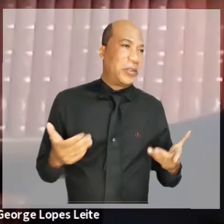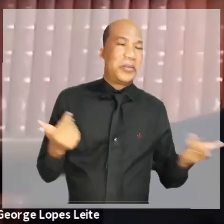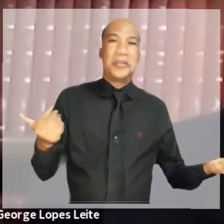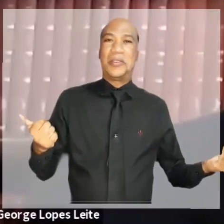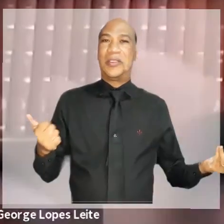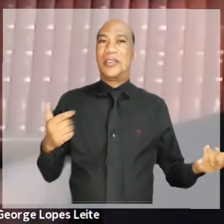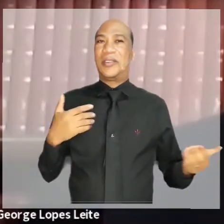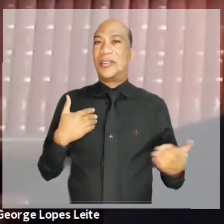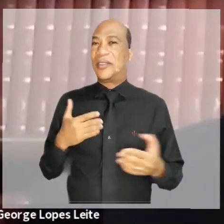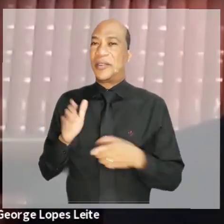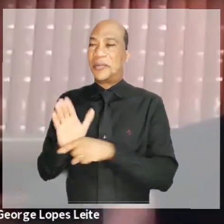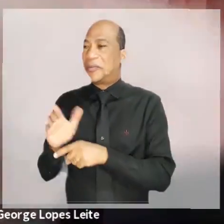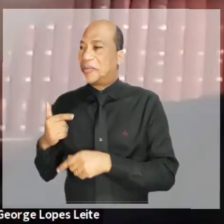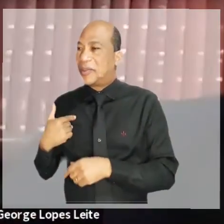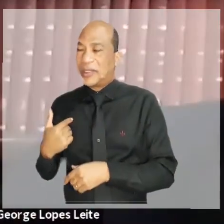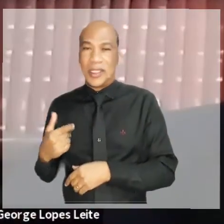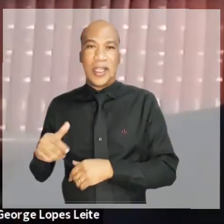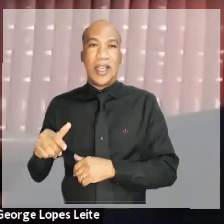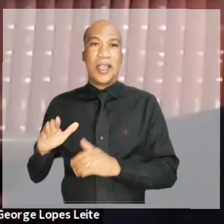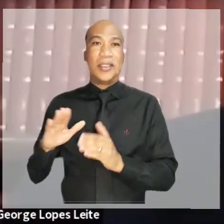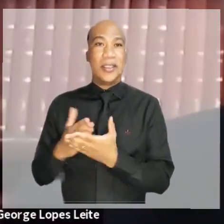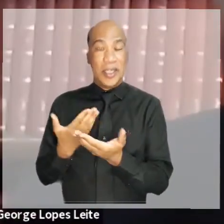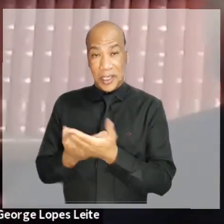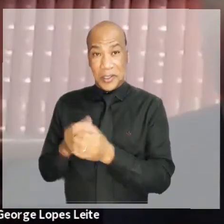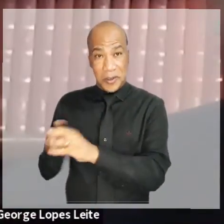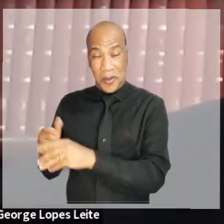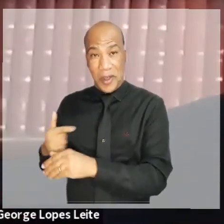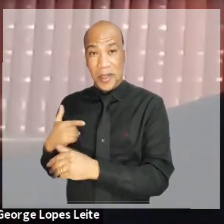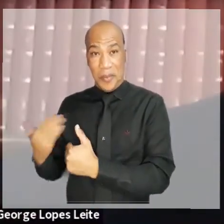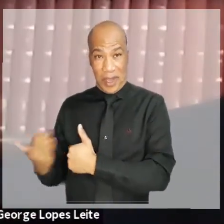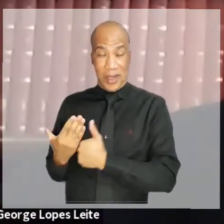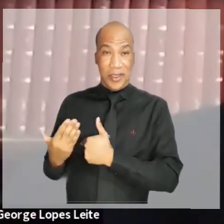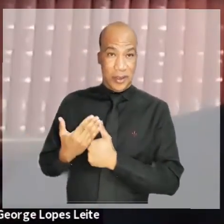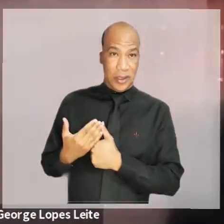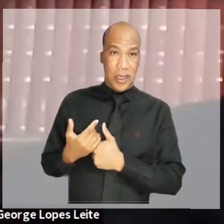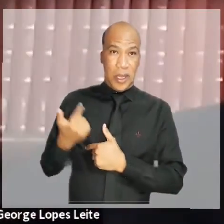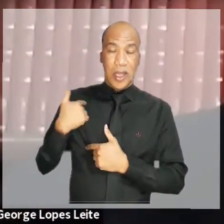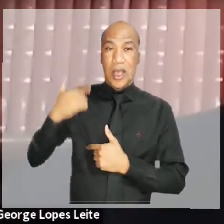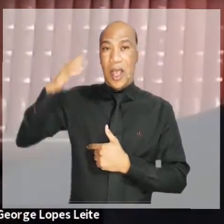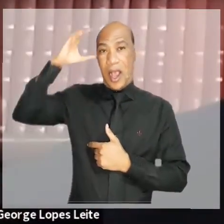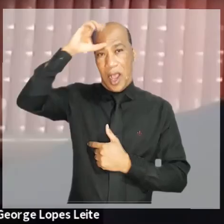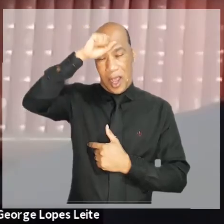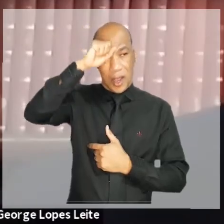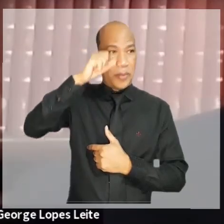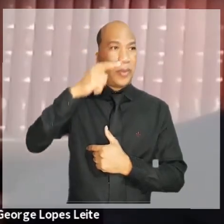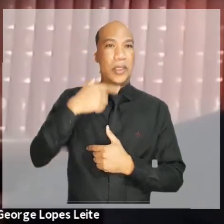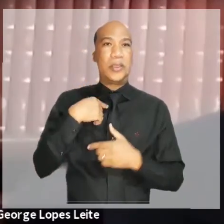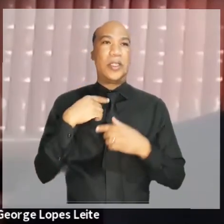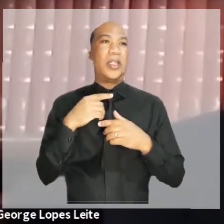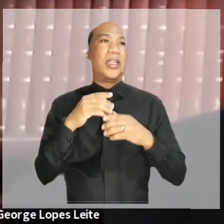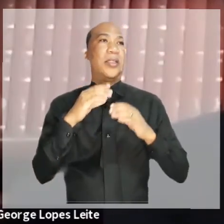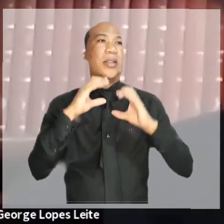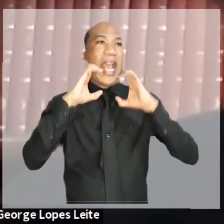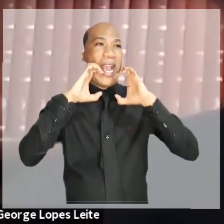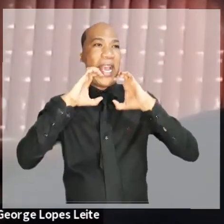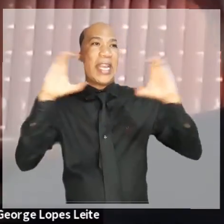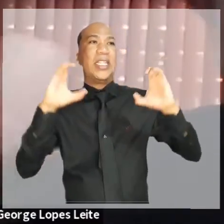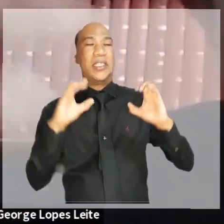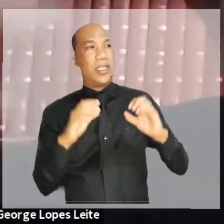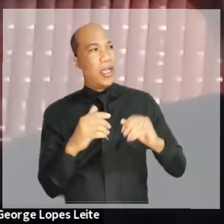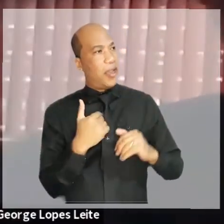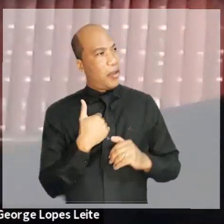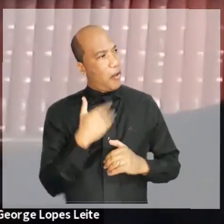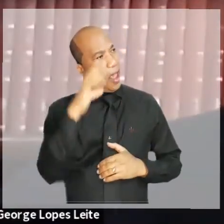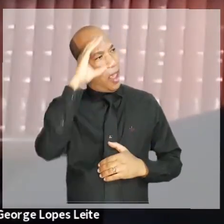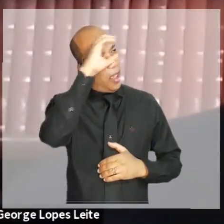com os aplausos, né? Às vezes os aplausos é até um sinal, uma delicadeza, uma gentileza que se presta, né? Quando a gente, na